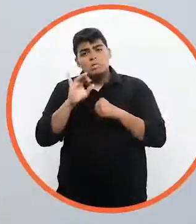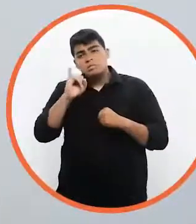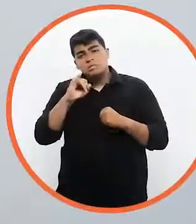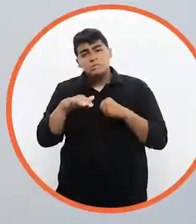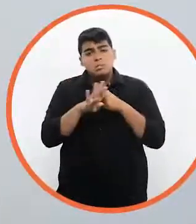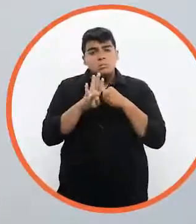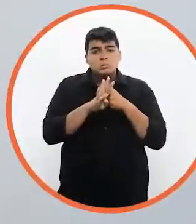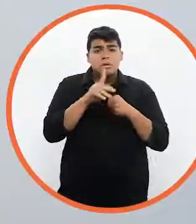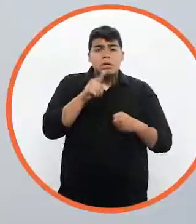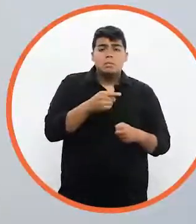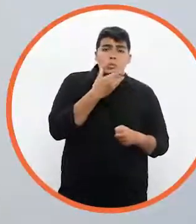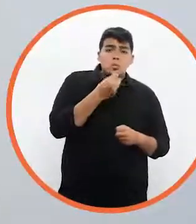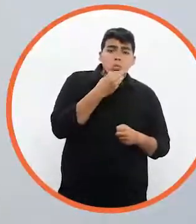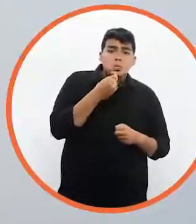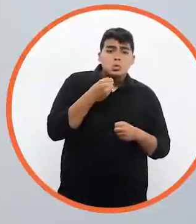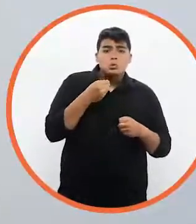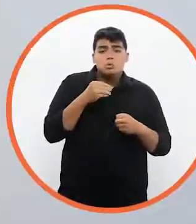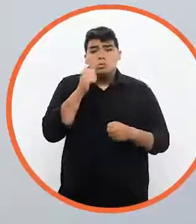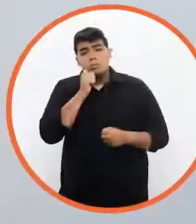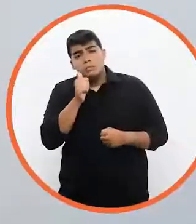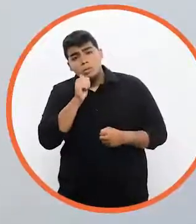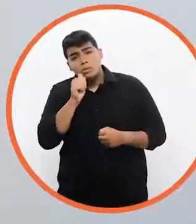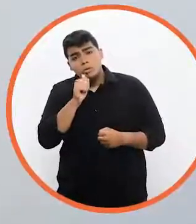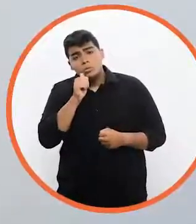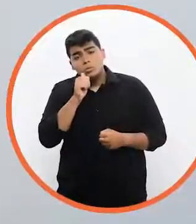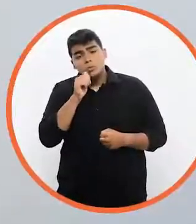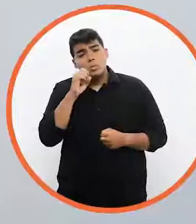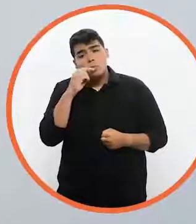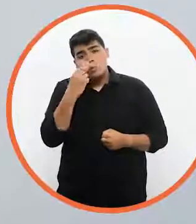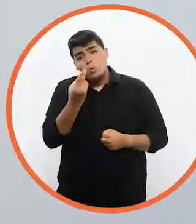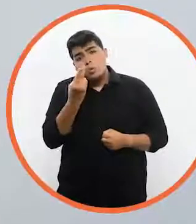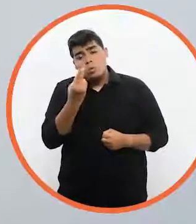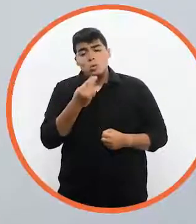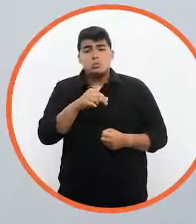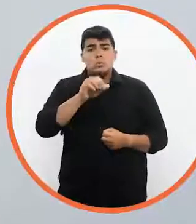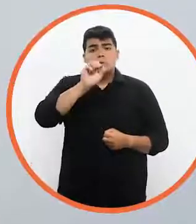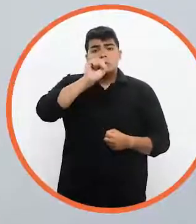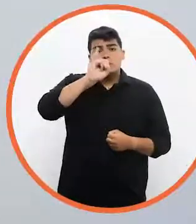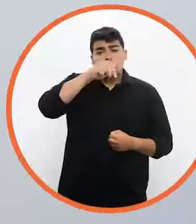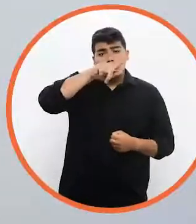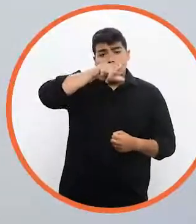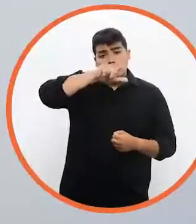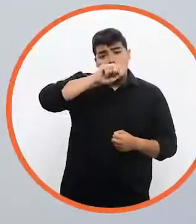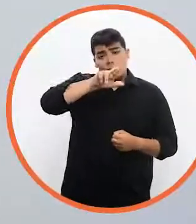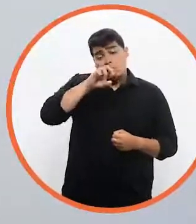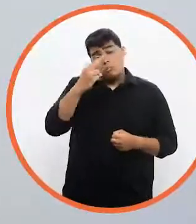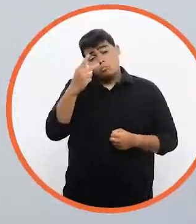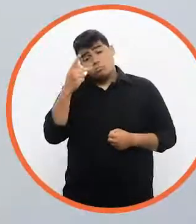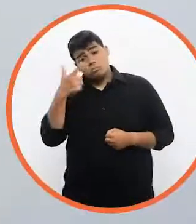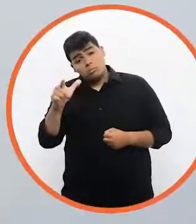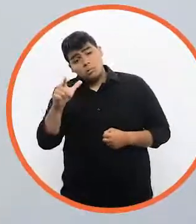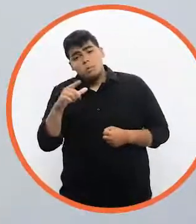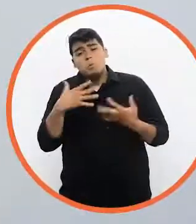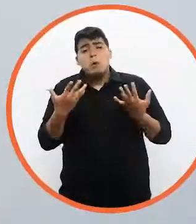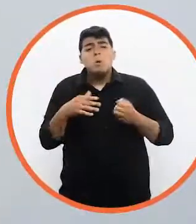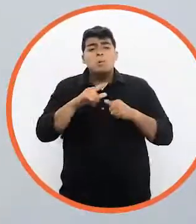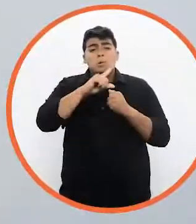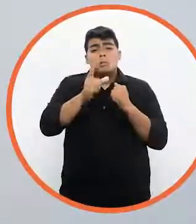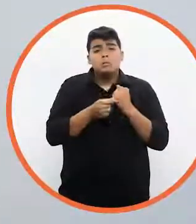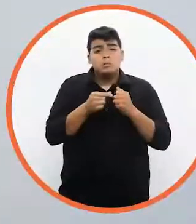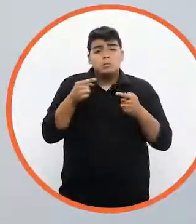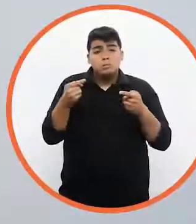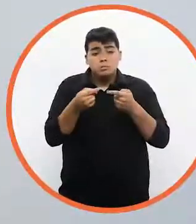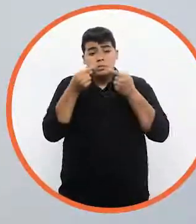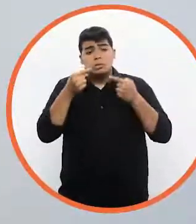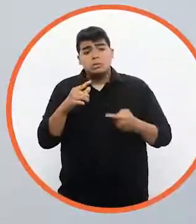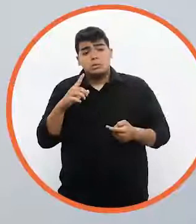se o substantivo ele é masculino, feminino, singular ou plural, né? Quais são os artigos determinados que eu tenho na língua espanhola? Eu